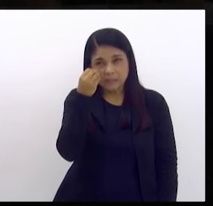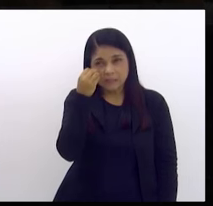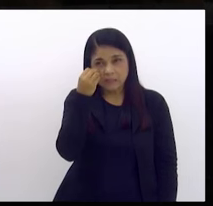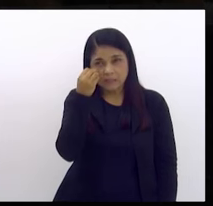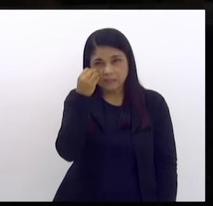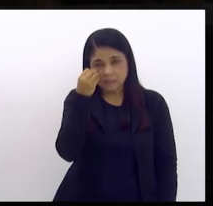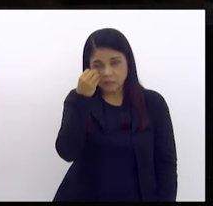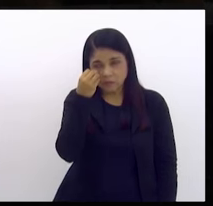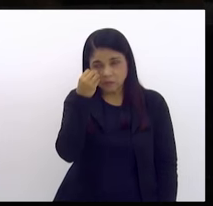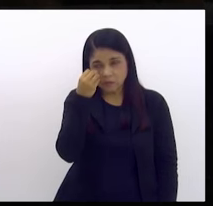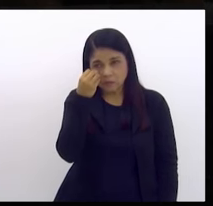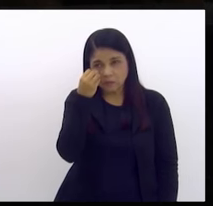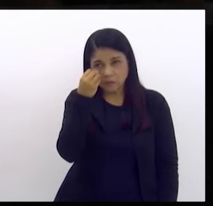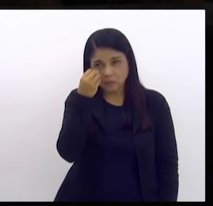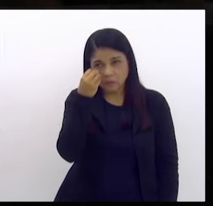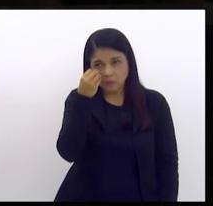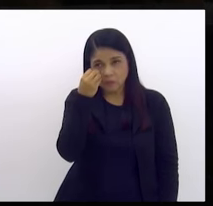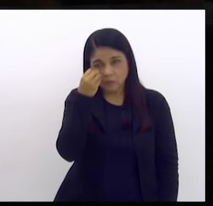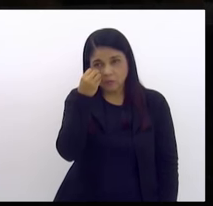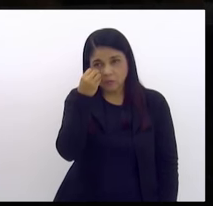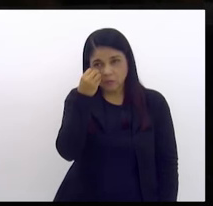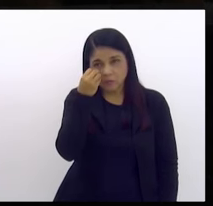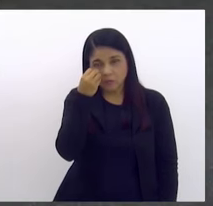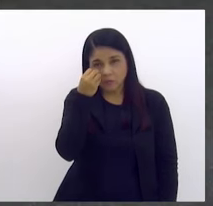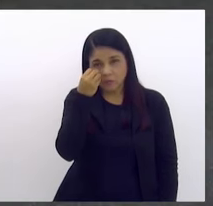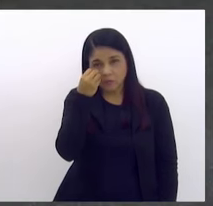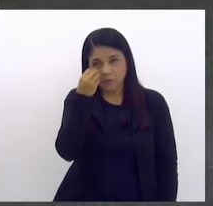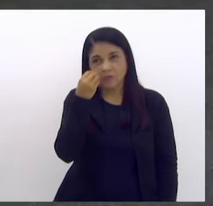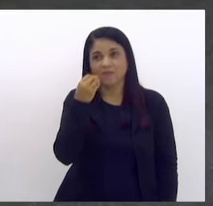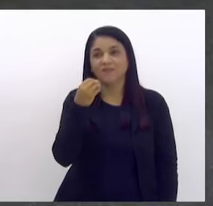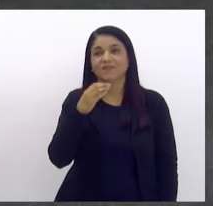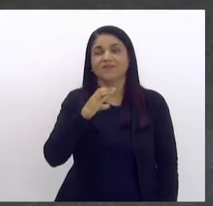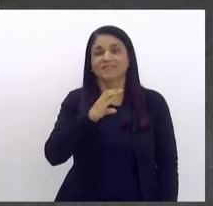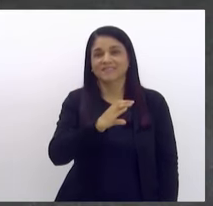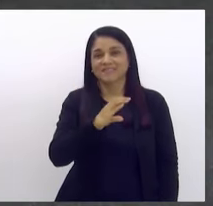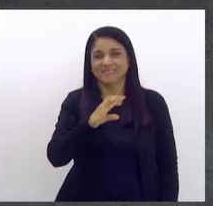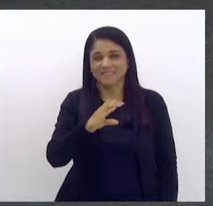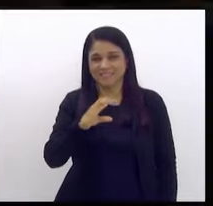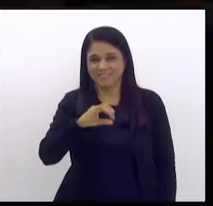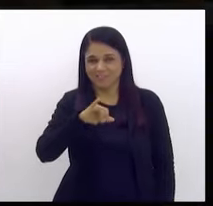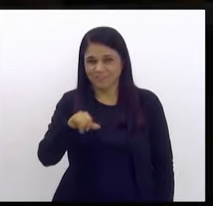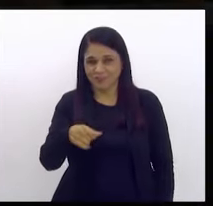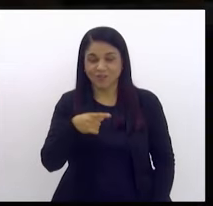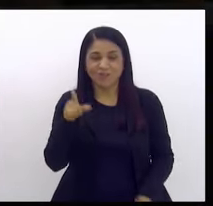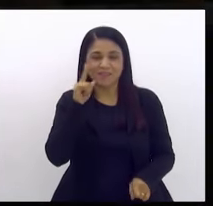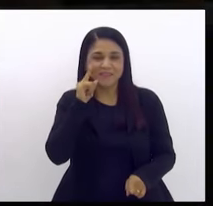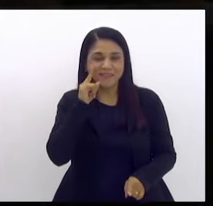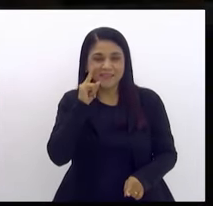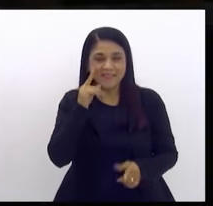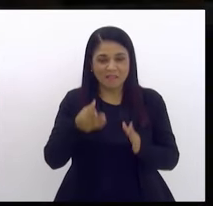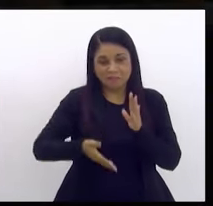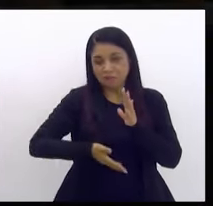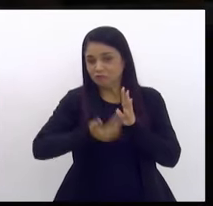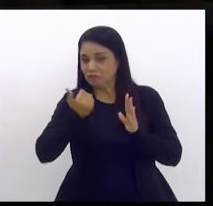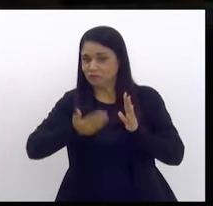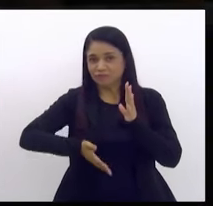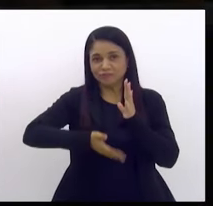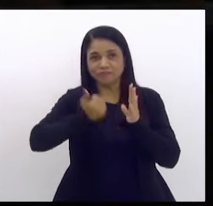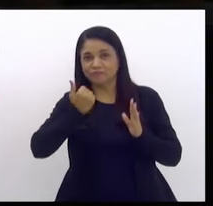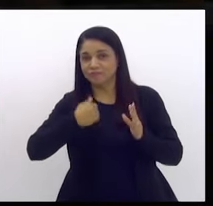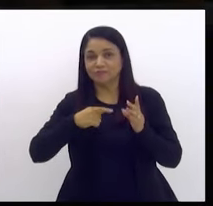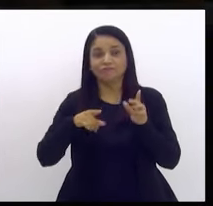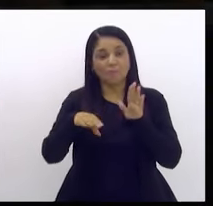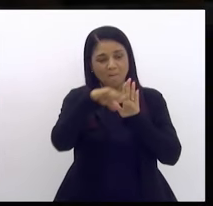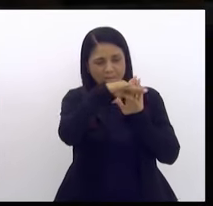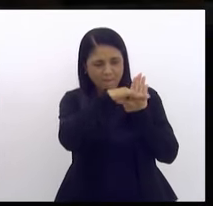não, pisou, no acelerador da CCJ, está desenterrando tudo que é projeto que estava parado para trazer a pauta, e